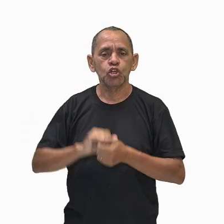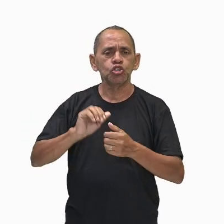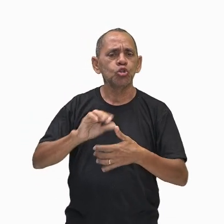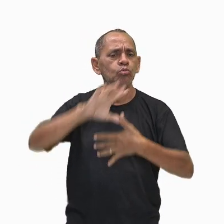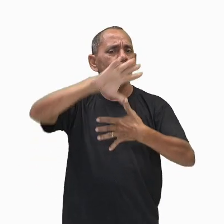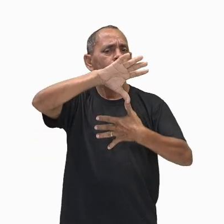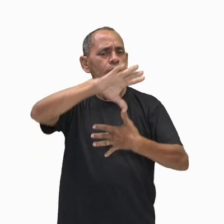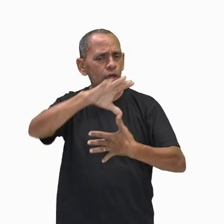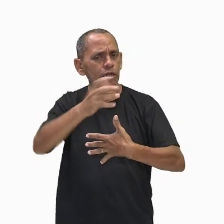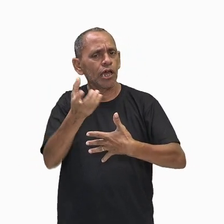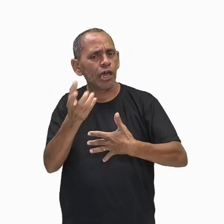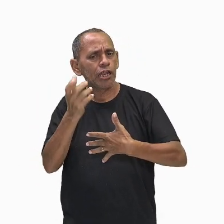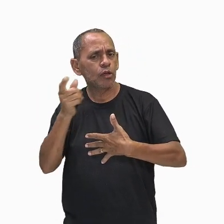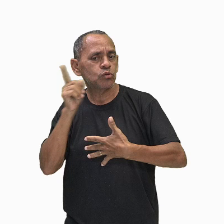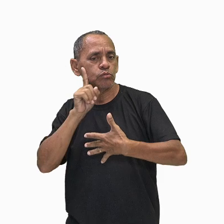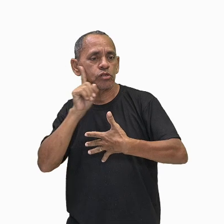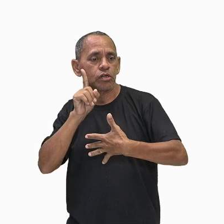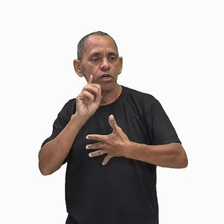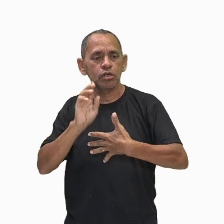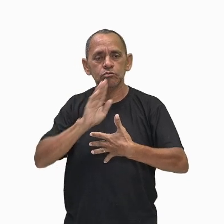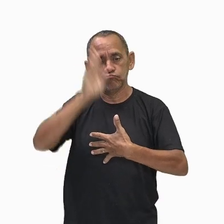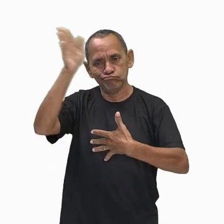ser americanos.